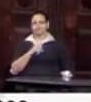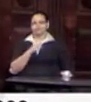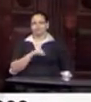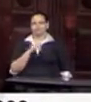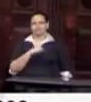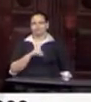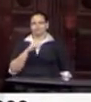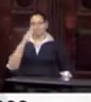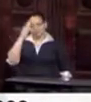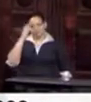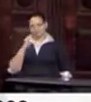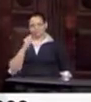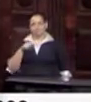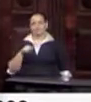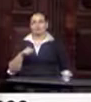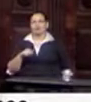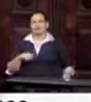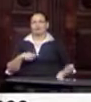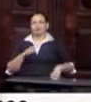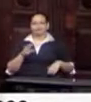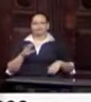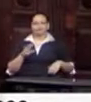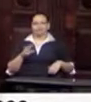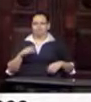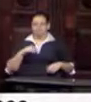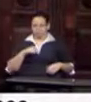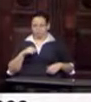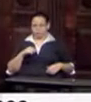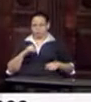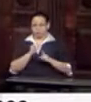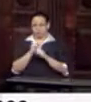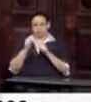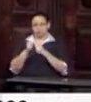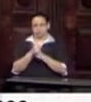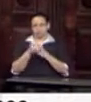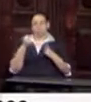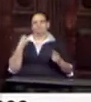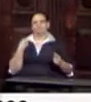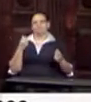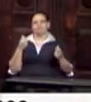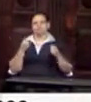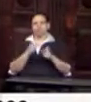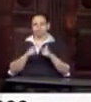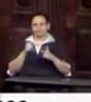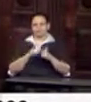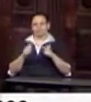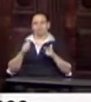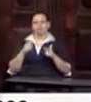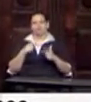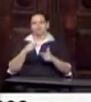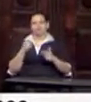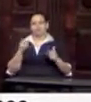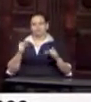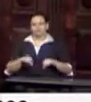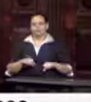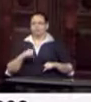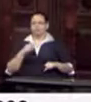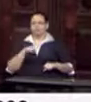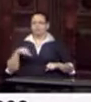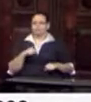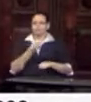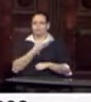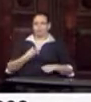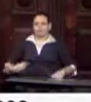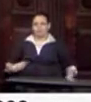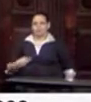senhores sabem, um clima de intranquilidade enorme na nossa sociedade. Hoje demos um passo e fizemos a nossa parte. Mas com o